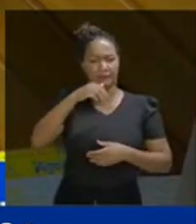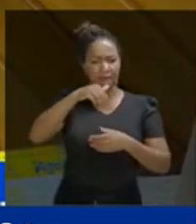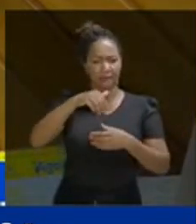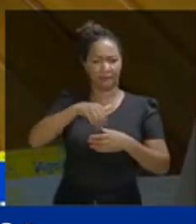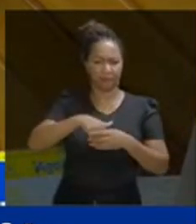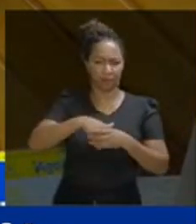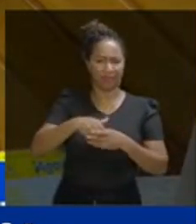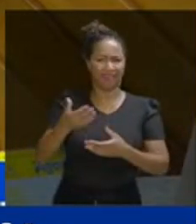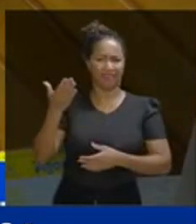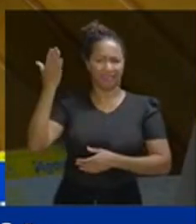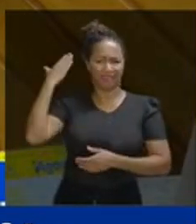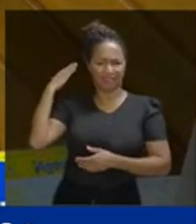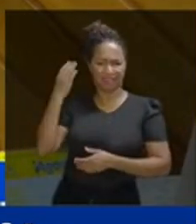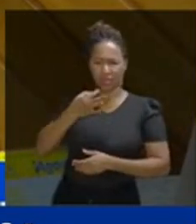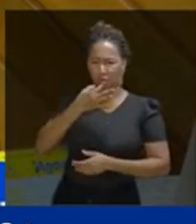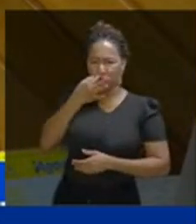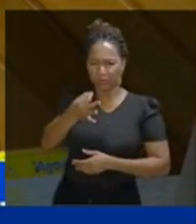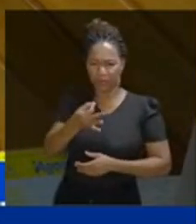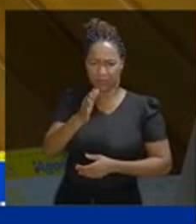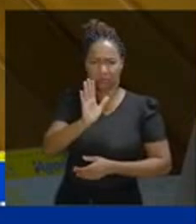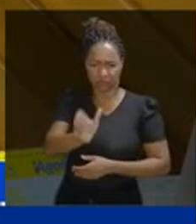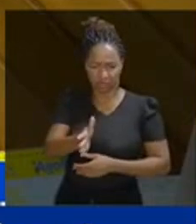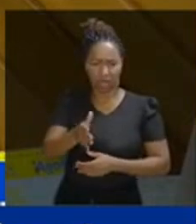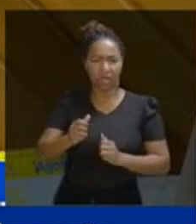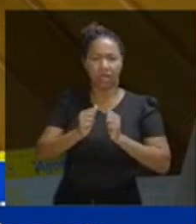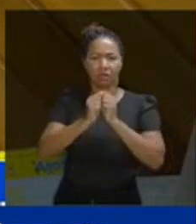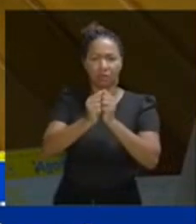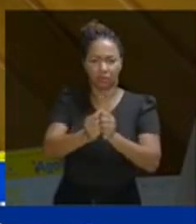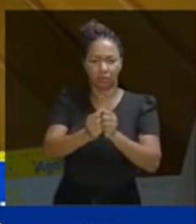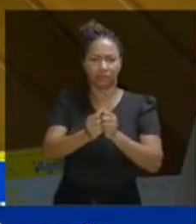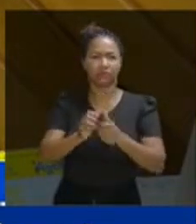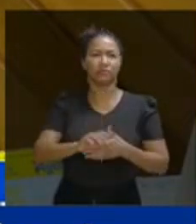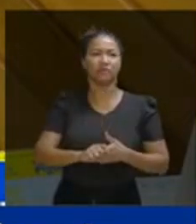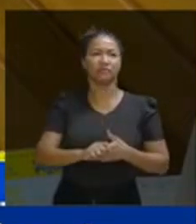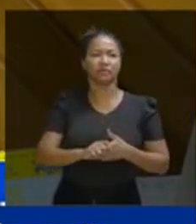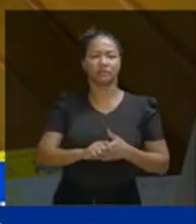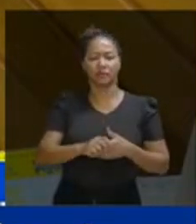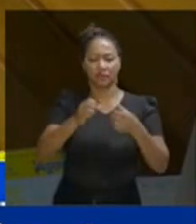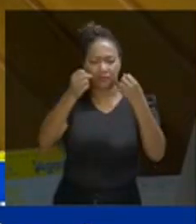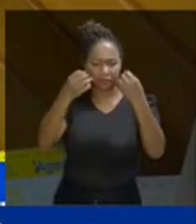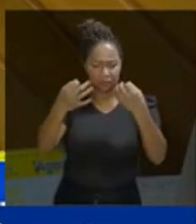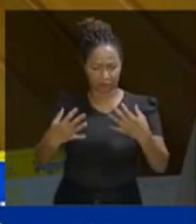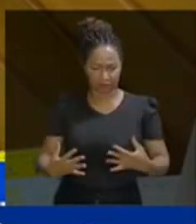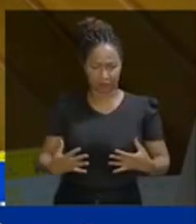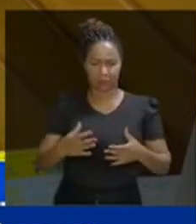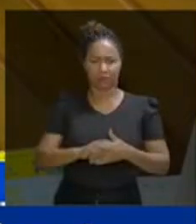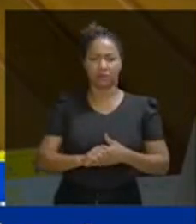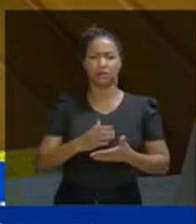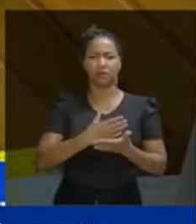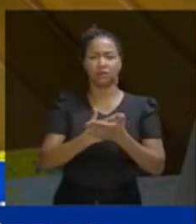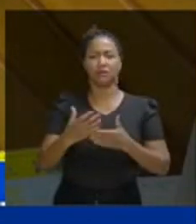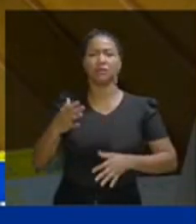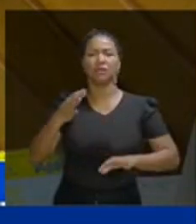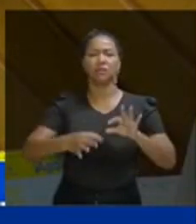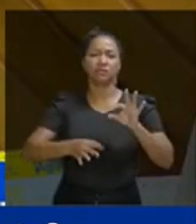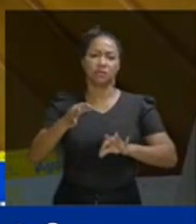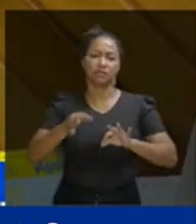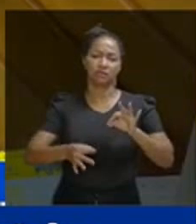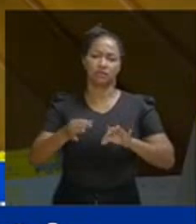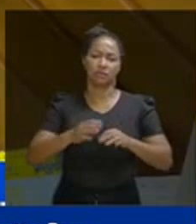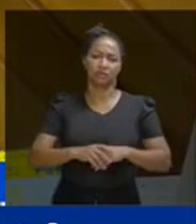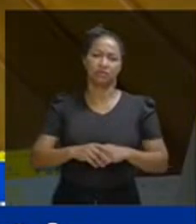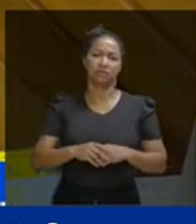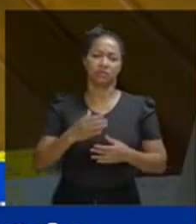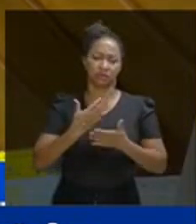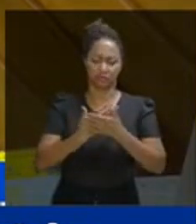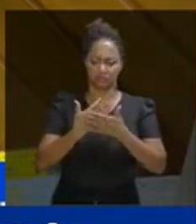voto inicialmente no sentido de acompanhar o relator, as ressalvas que pontuei por ocasião do começo do julgamento, aliadas